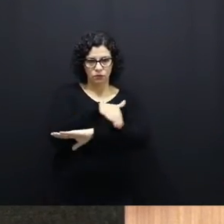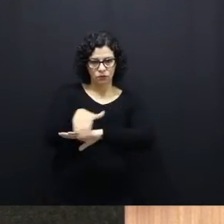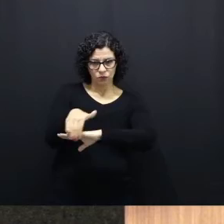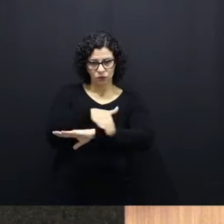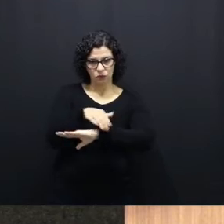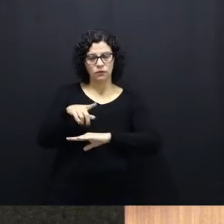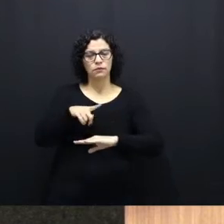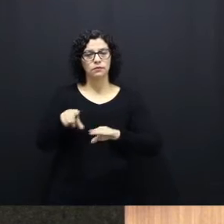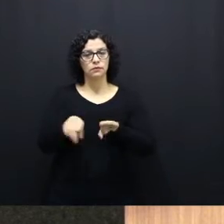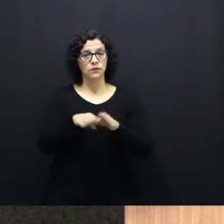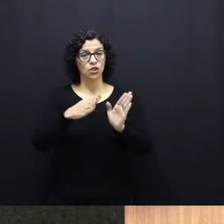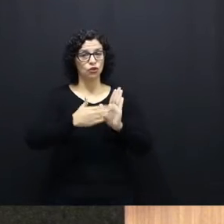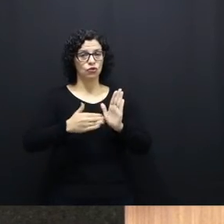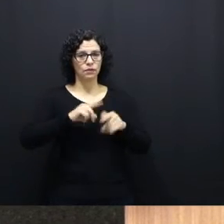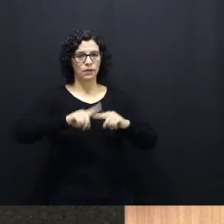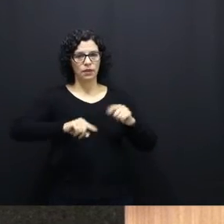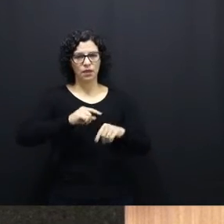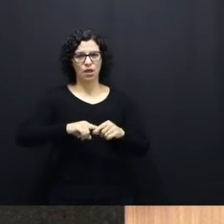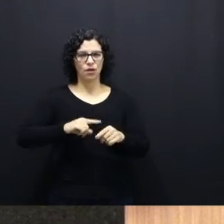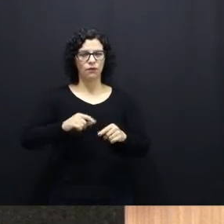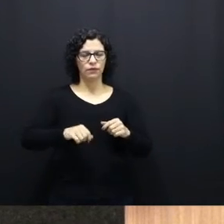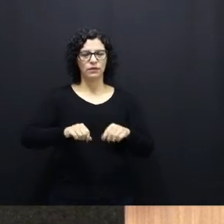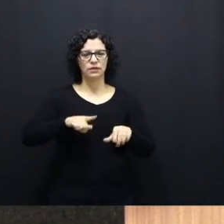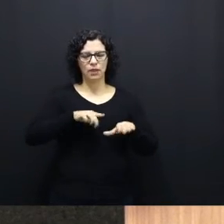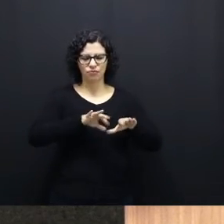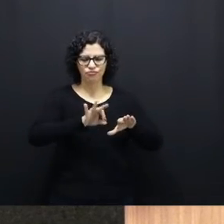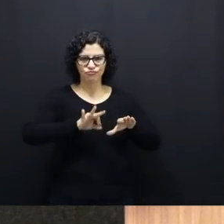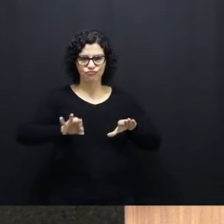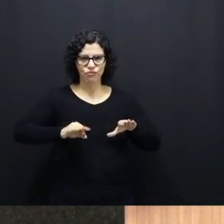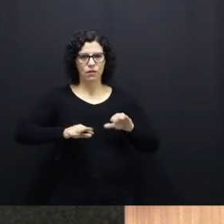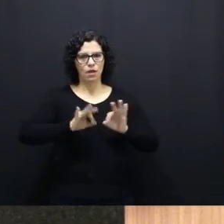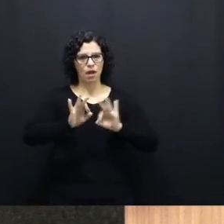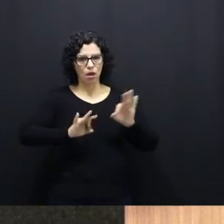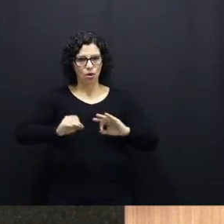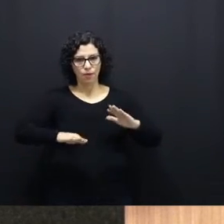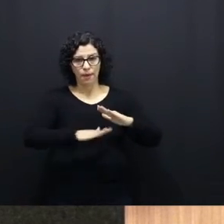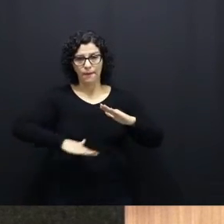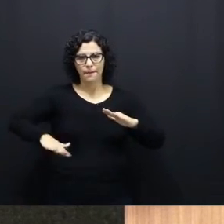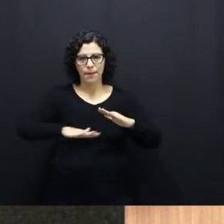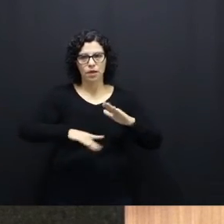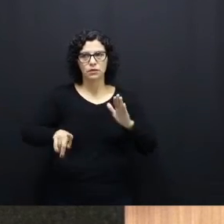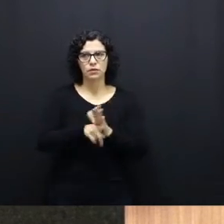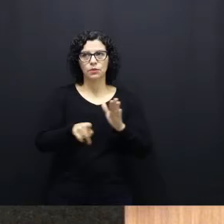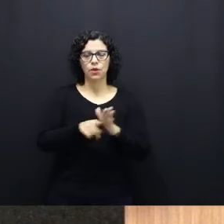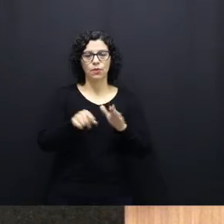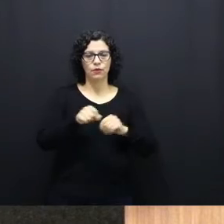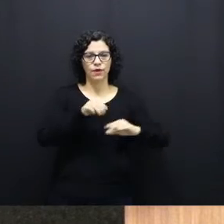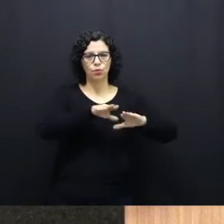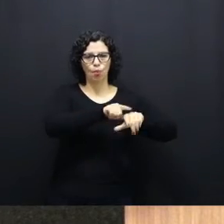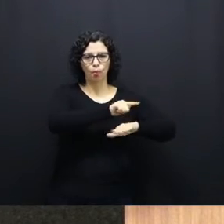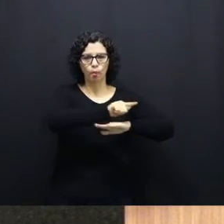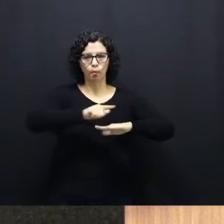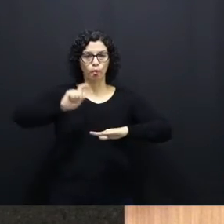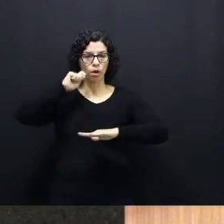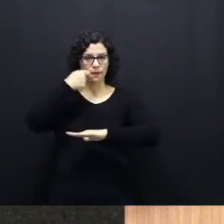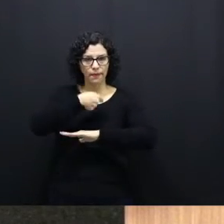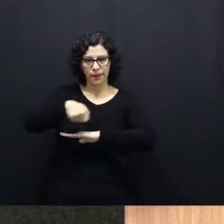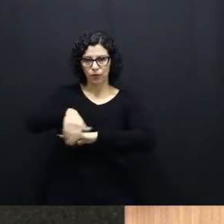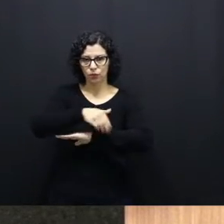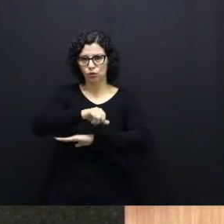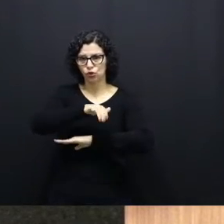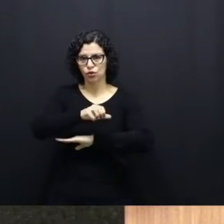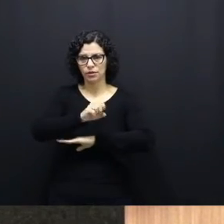bem como a retirada do material saturado borrachudos preparação da base e colocação de massa asfáltica na Rua José de Abreu